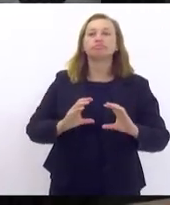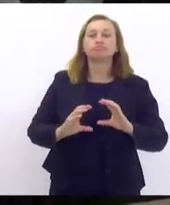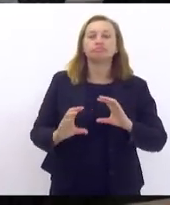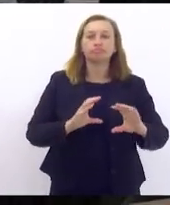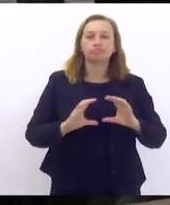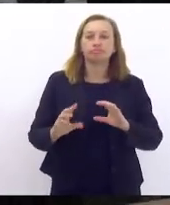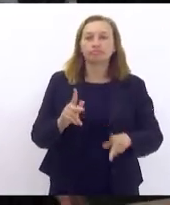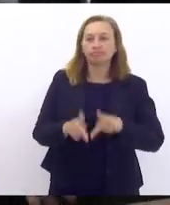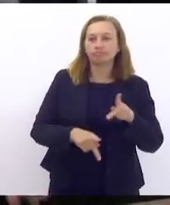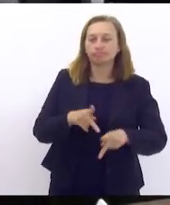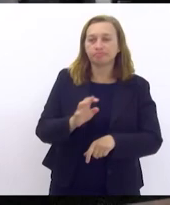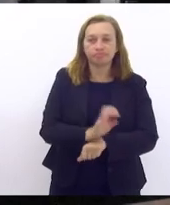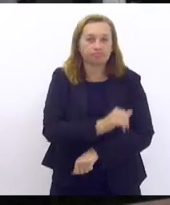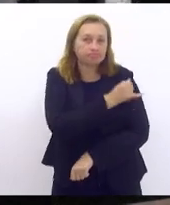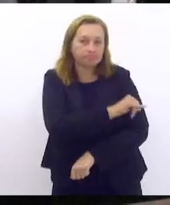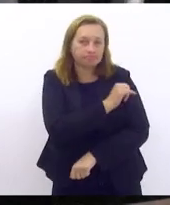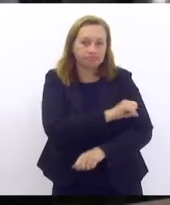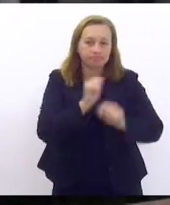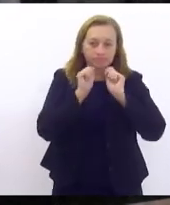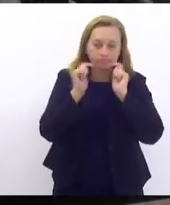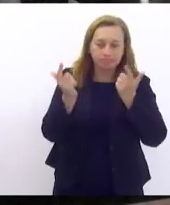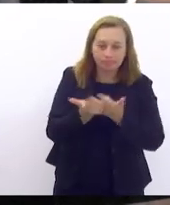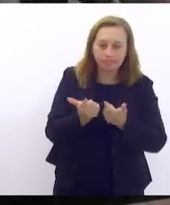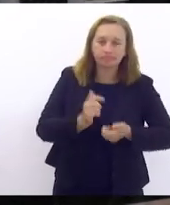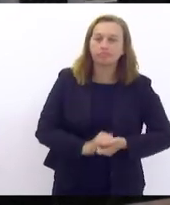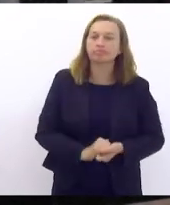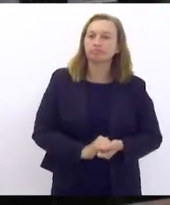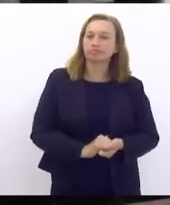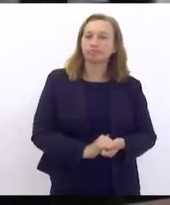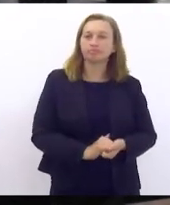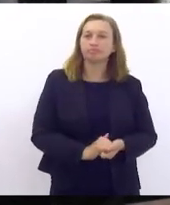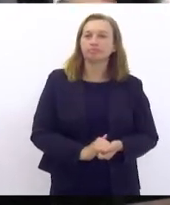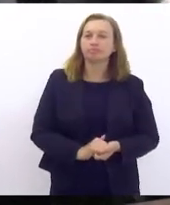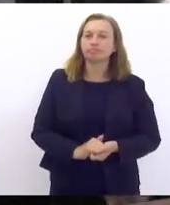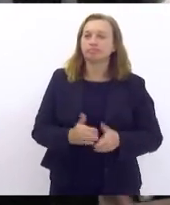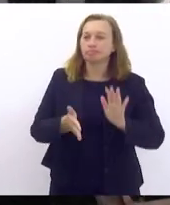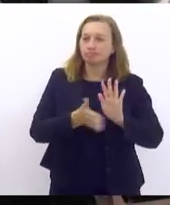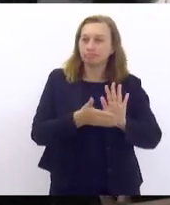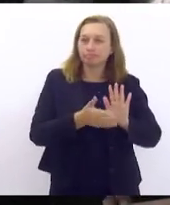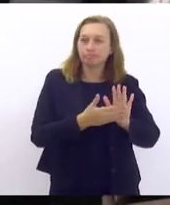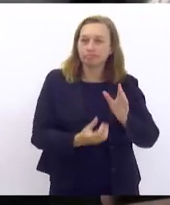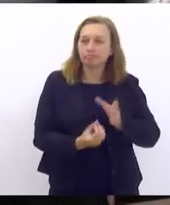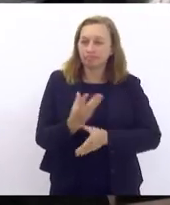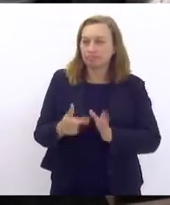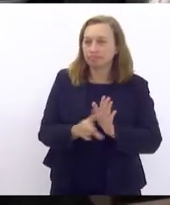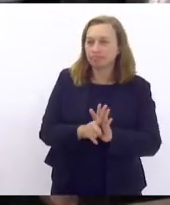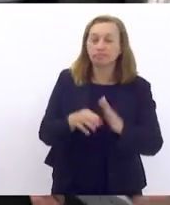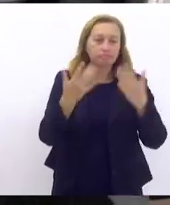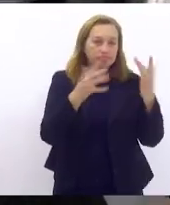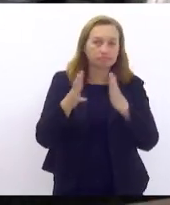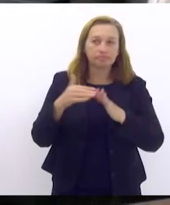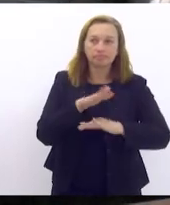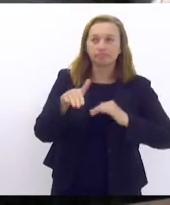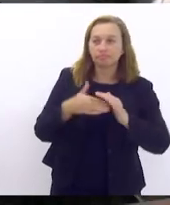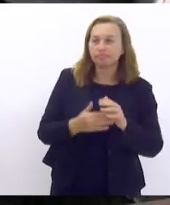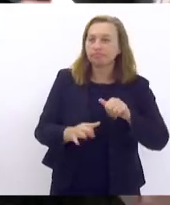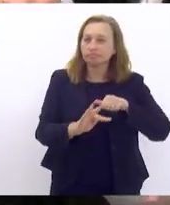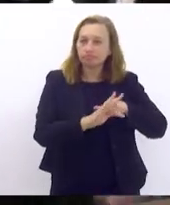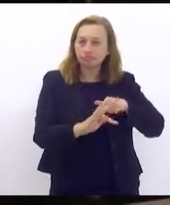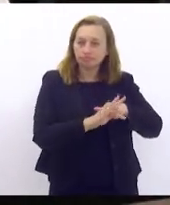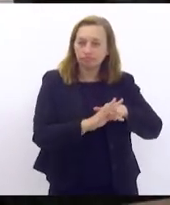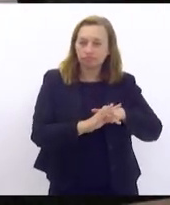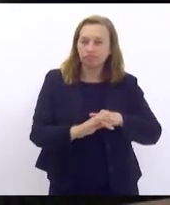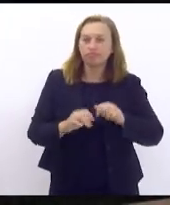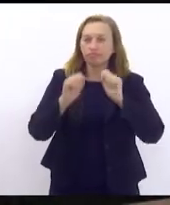Janeiro com o Poder Legislativo, de proposição popular. Então, parabenizar o Legisla Aqui, a todos os técnicos da